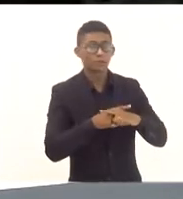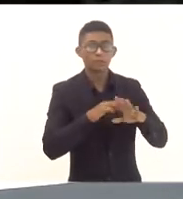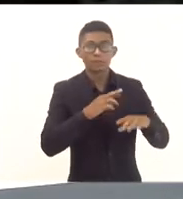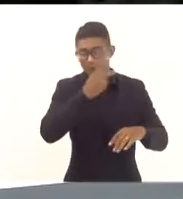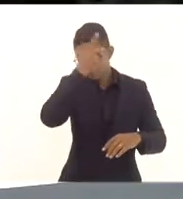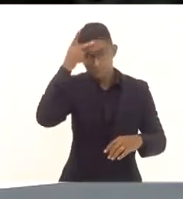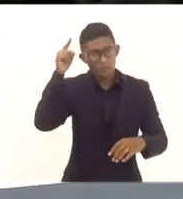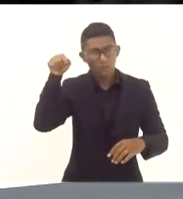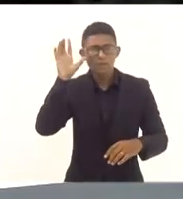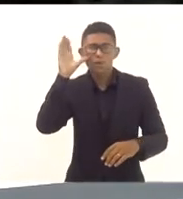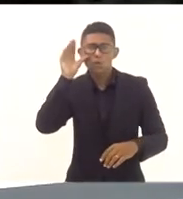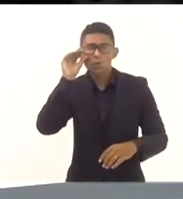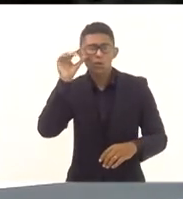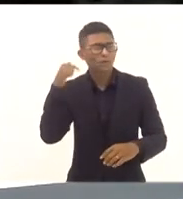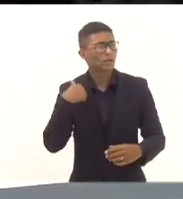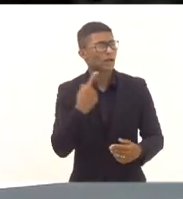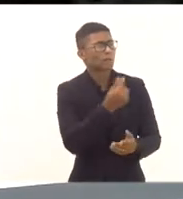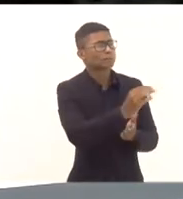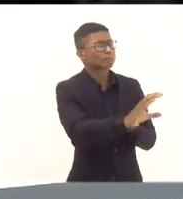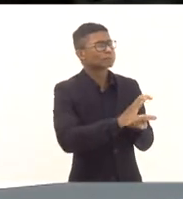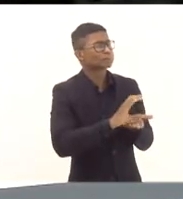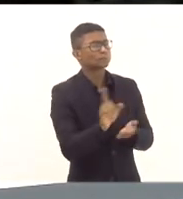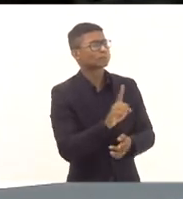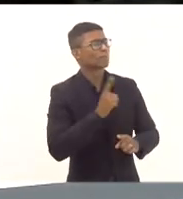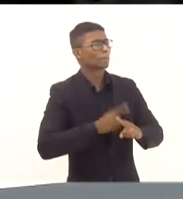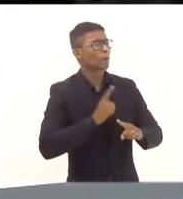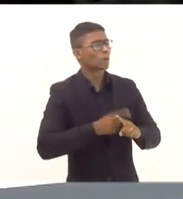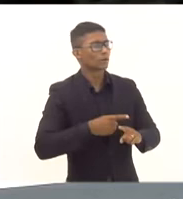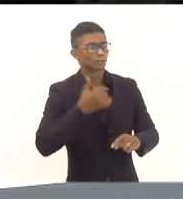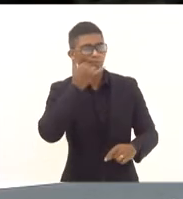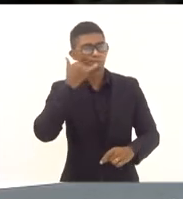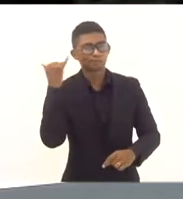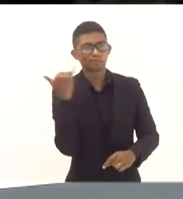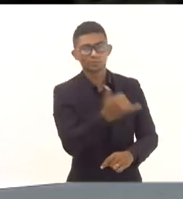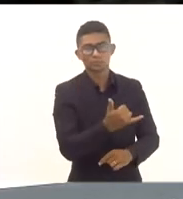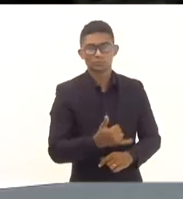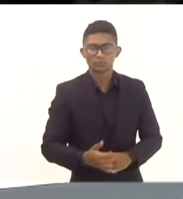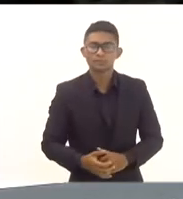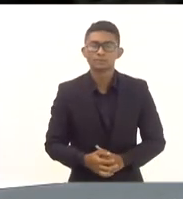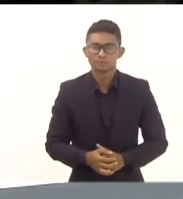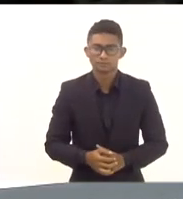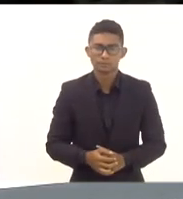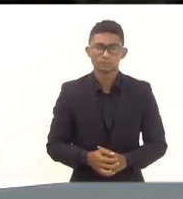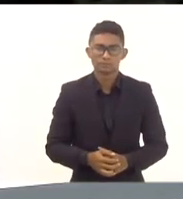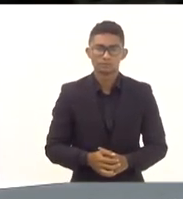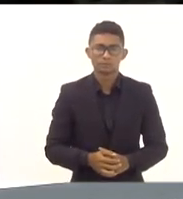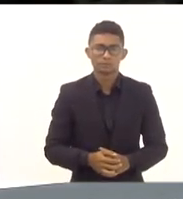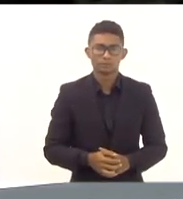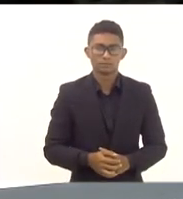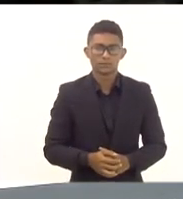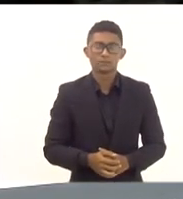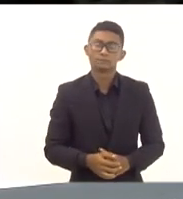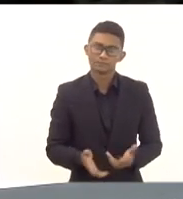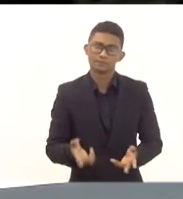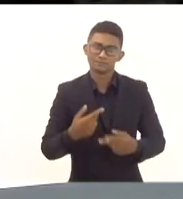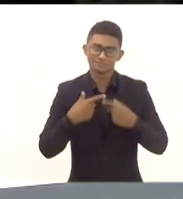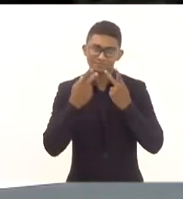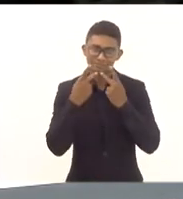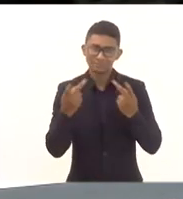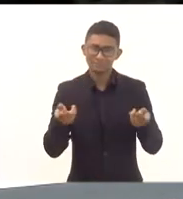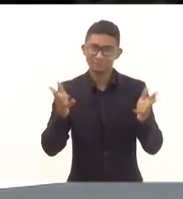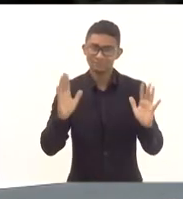a pessoa deixa de receber e ela liga para o call center para saber o porquê né E como eu já falei